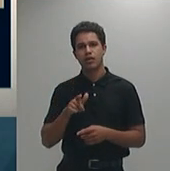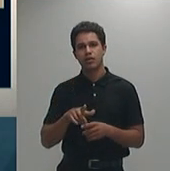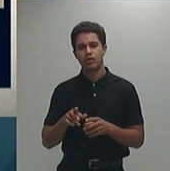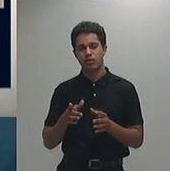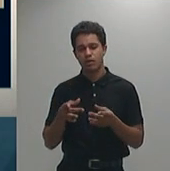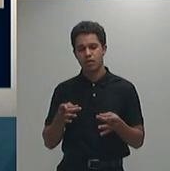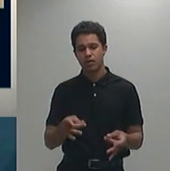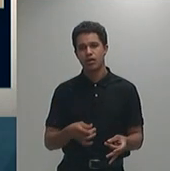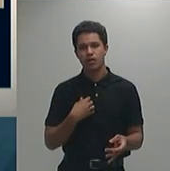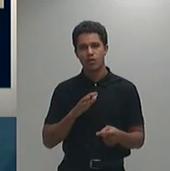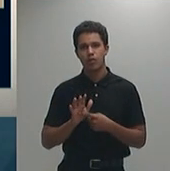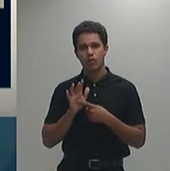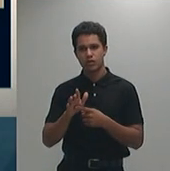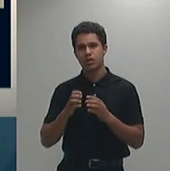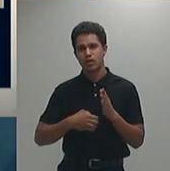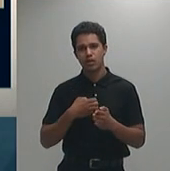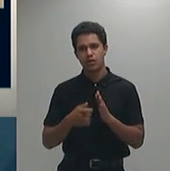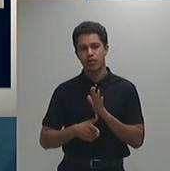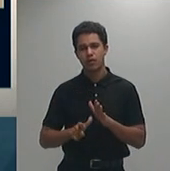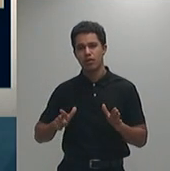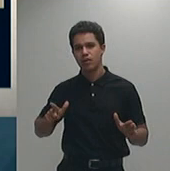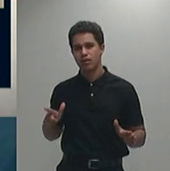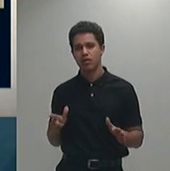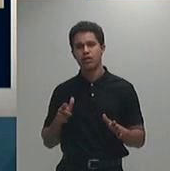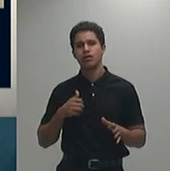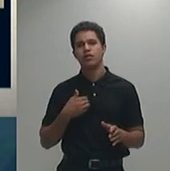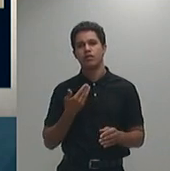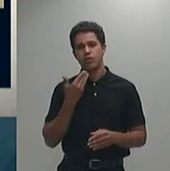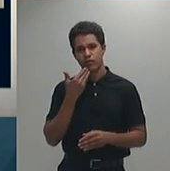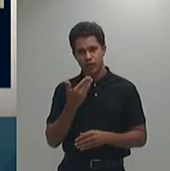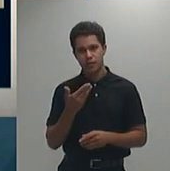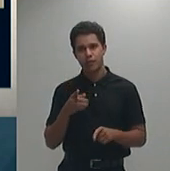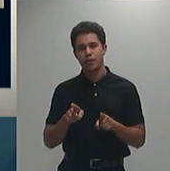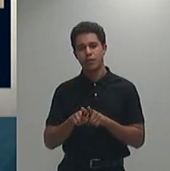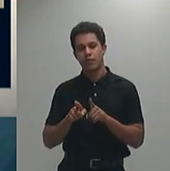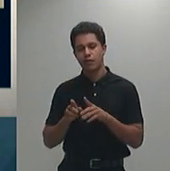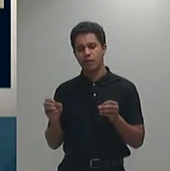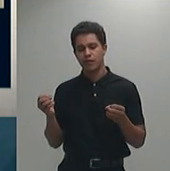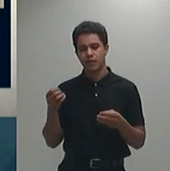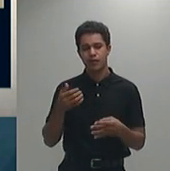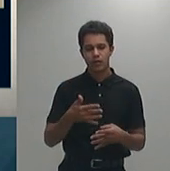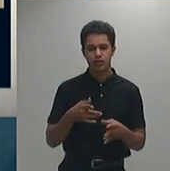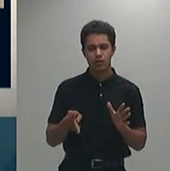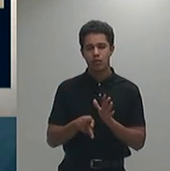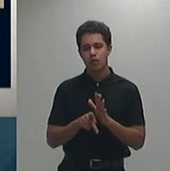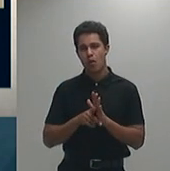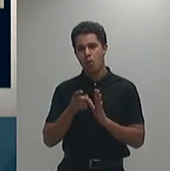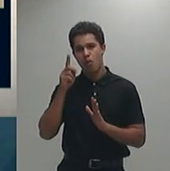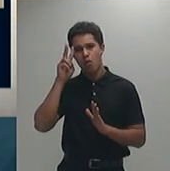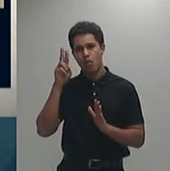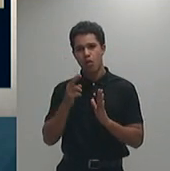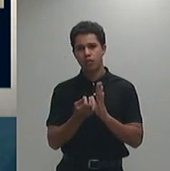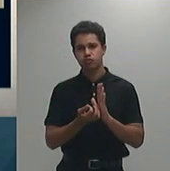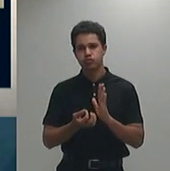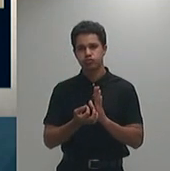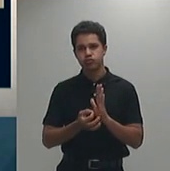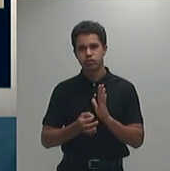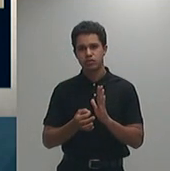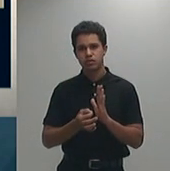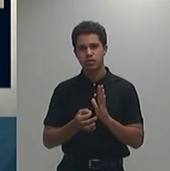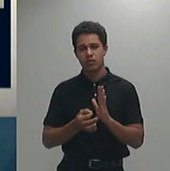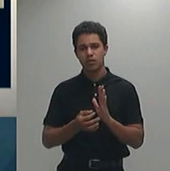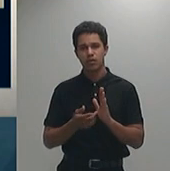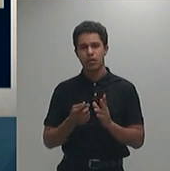demonstrada a companhia antes do mesmo do requerimento de instauração da arbitragem pelos acionistas minoritários aqui interessados já havia publicado